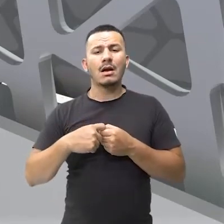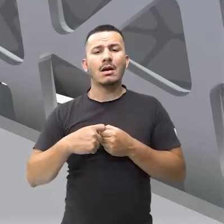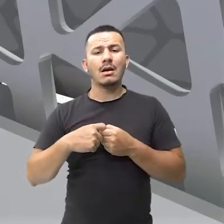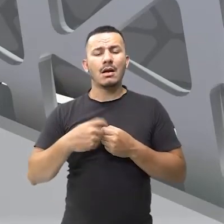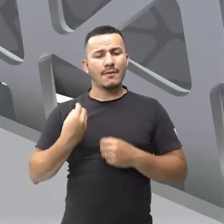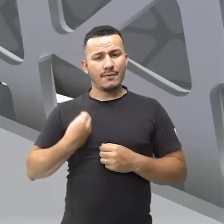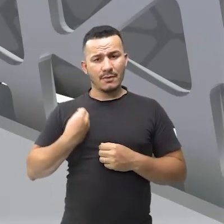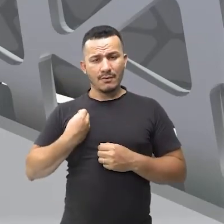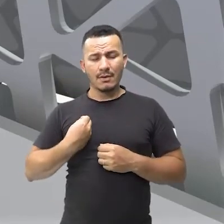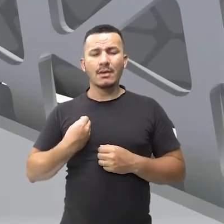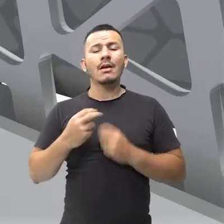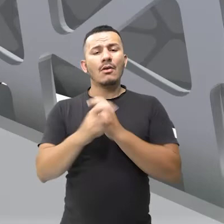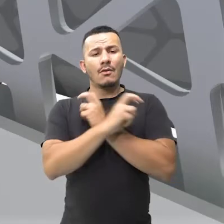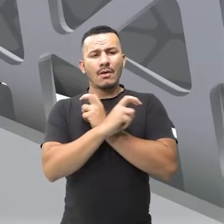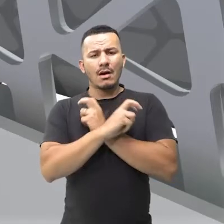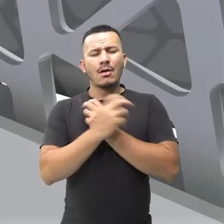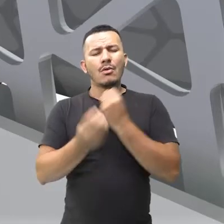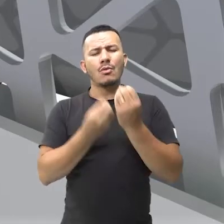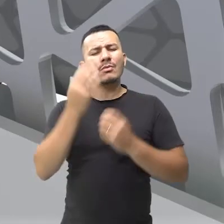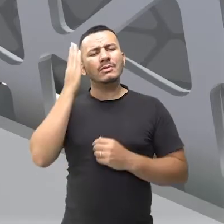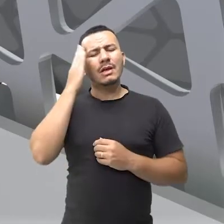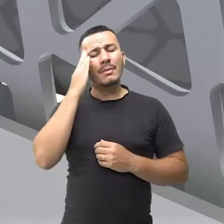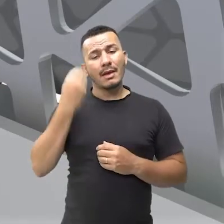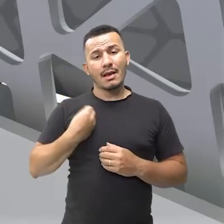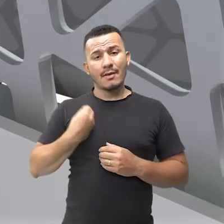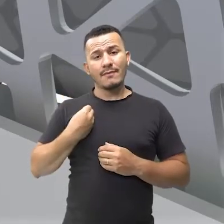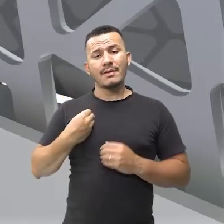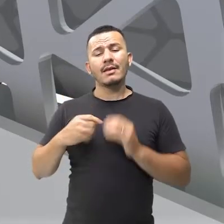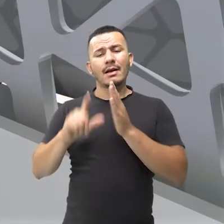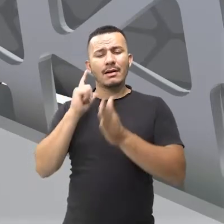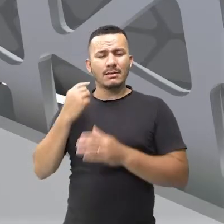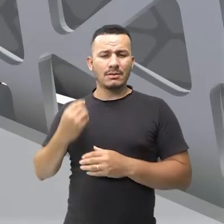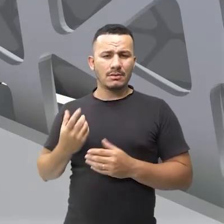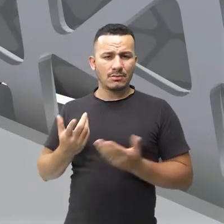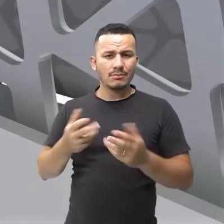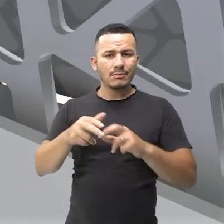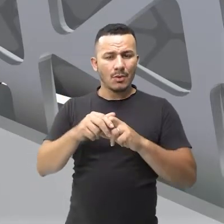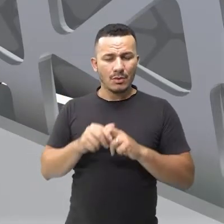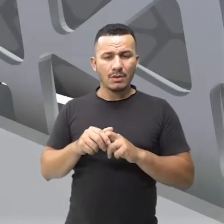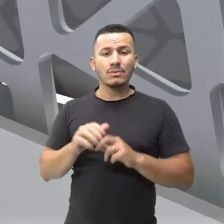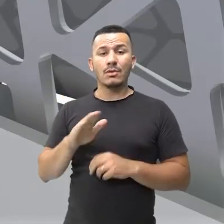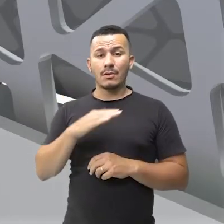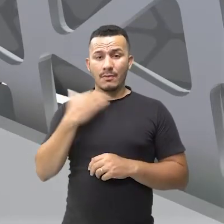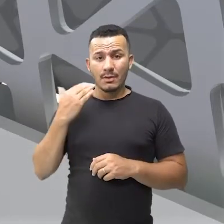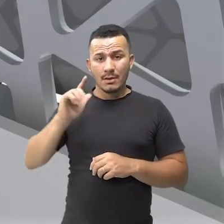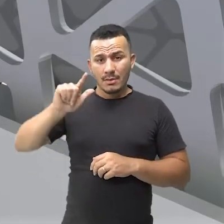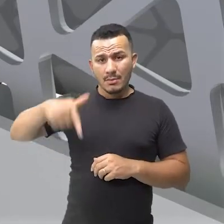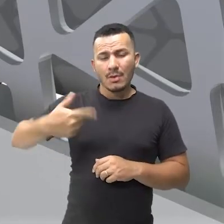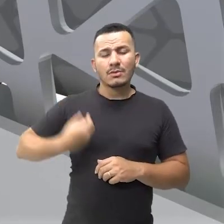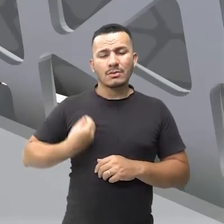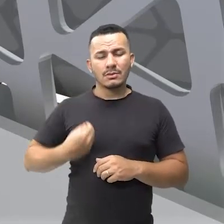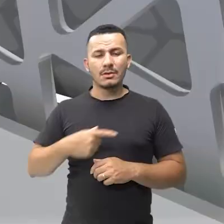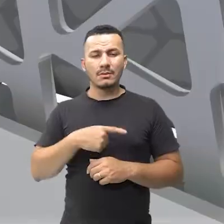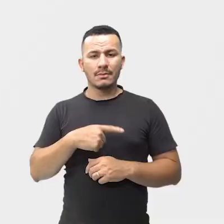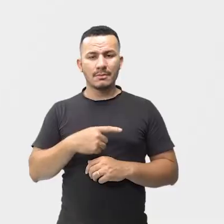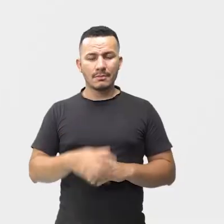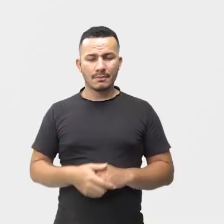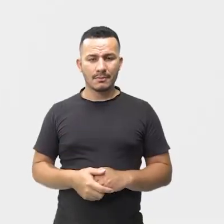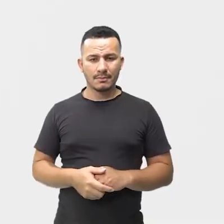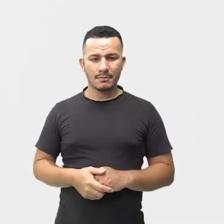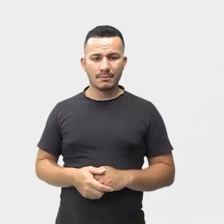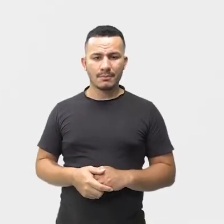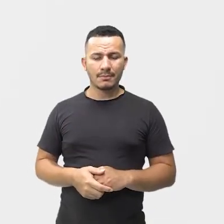e verificasse como que era a vida dele na Terra. Então, eles acreditavam na vida após a morte, certo?